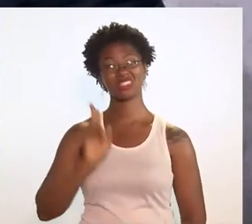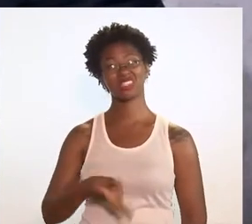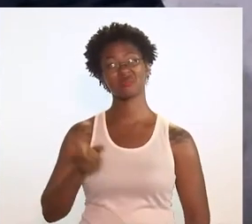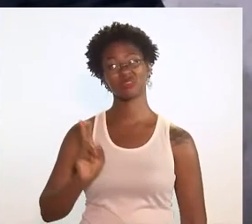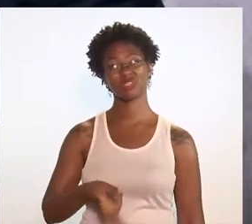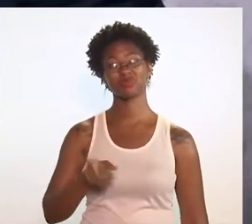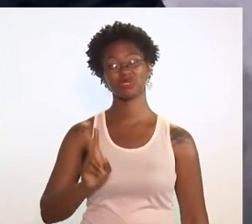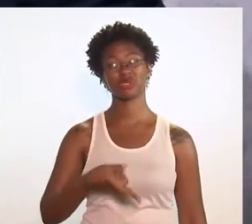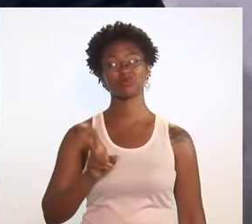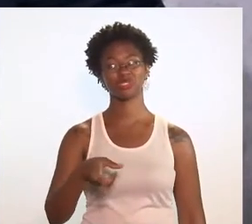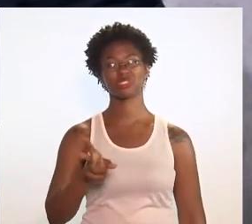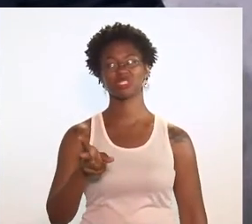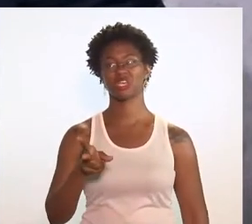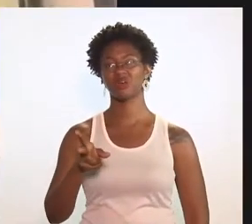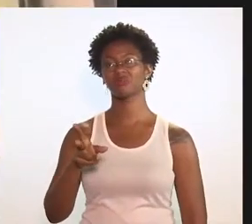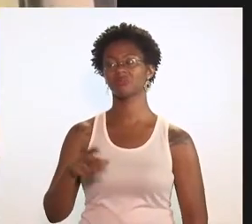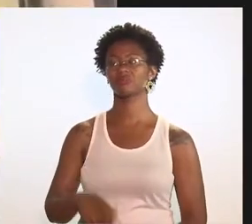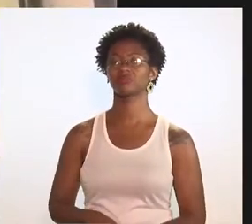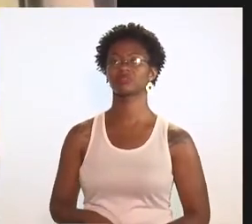sempre